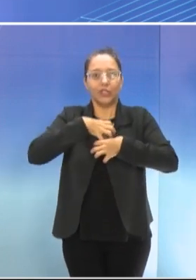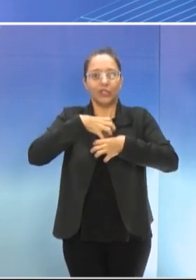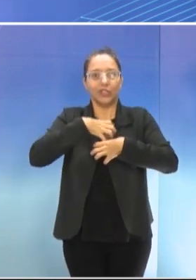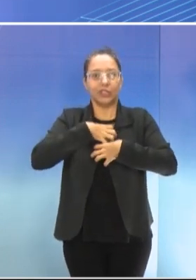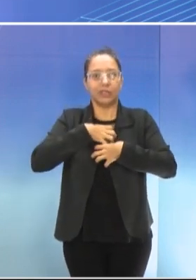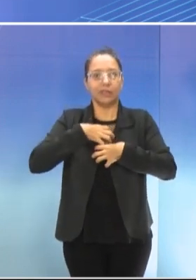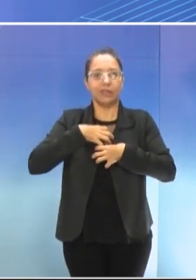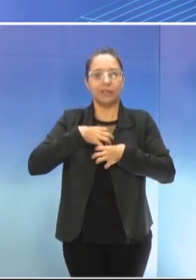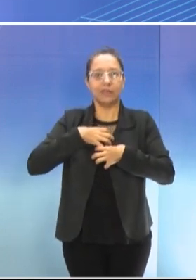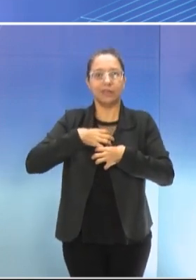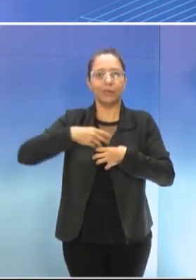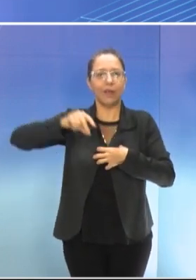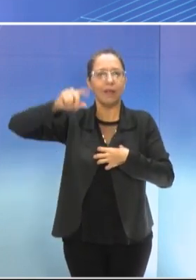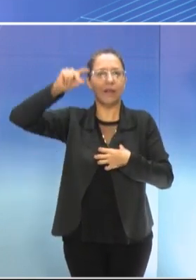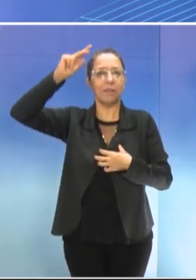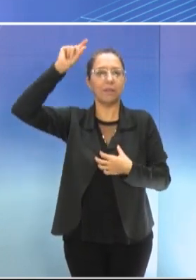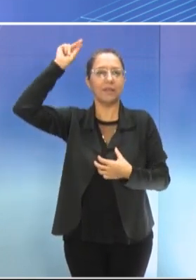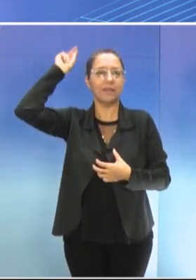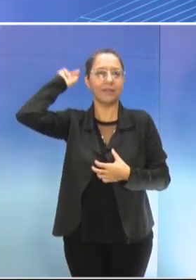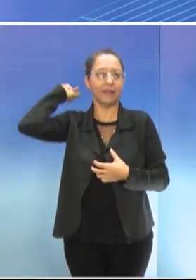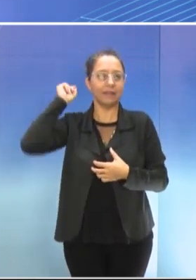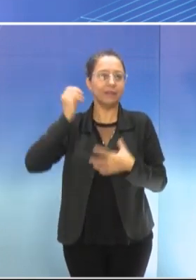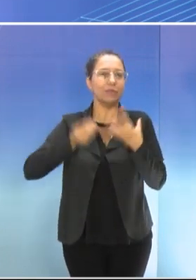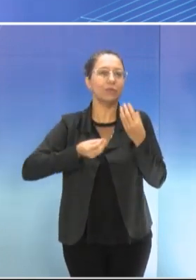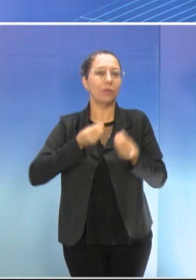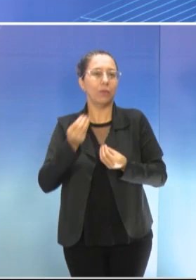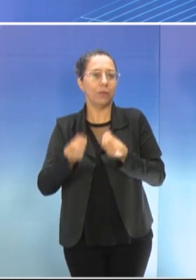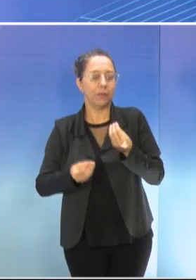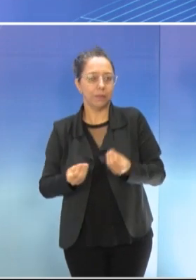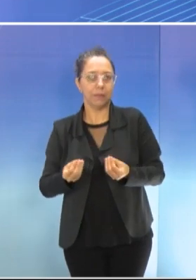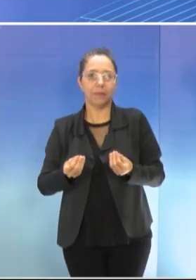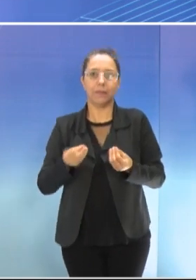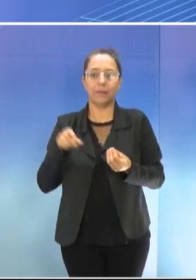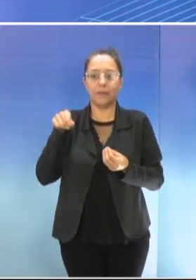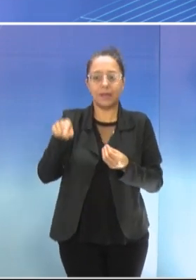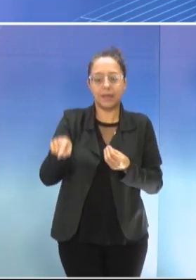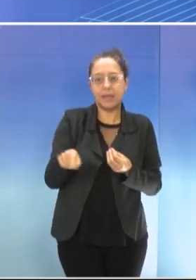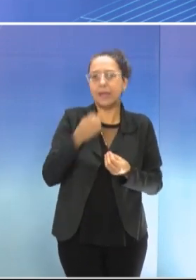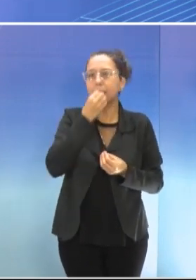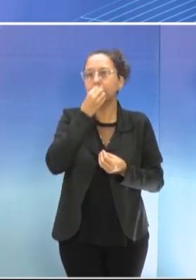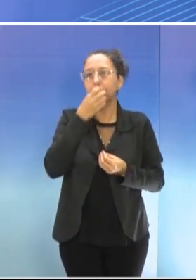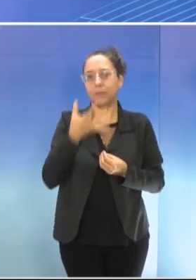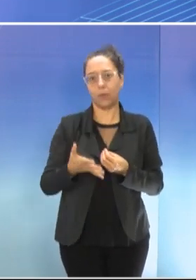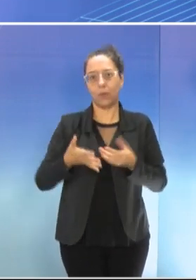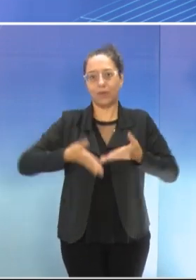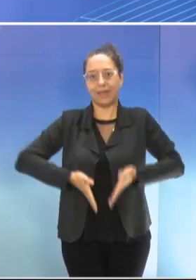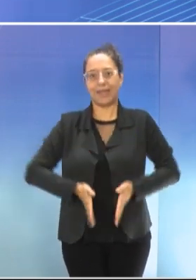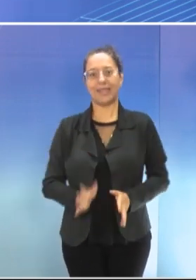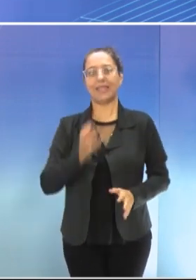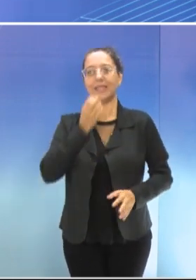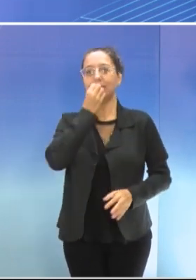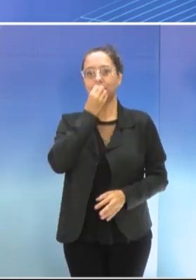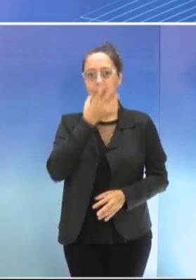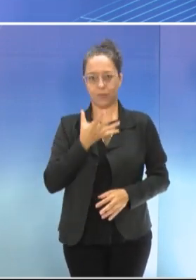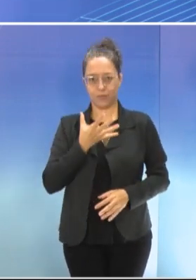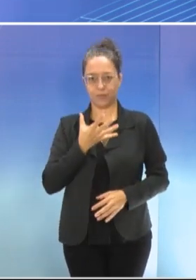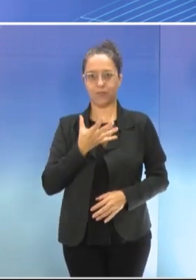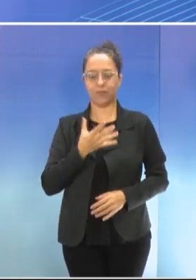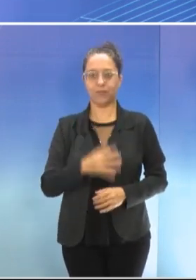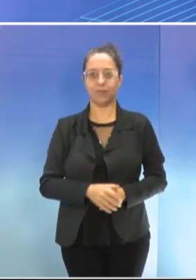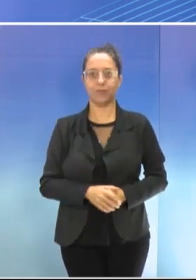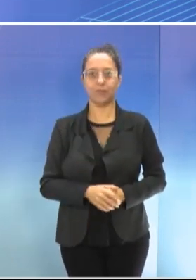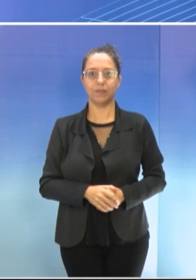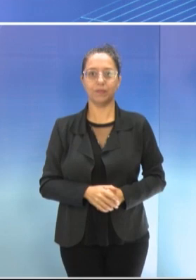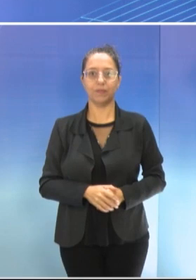seu estado de natureza mais primitivo, no seu estado selvagem, ele é bom, ele é